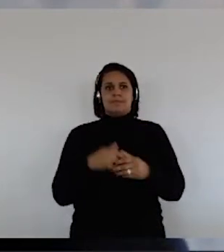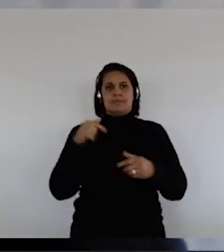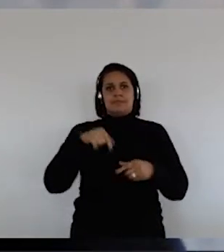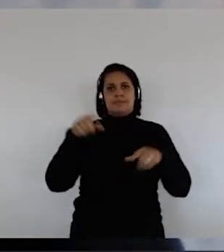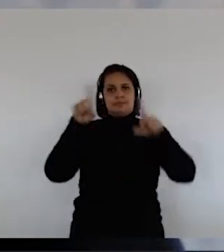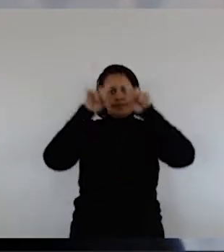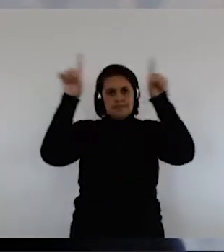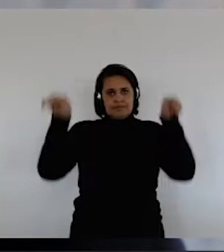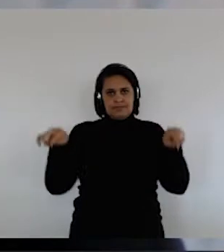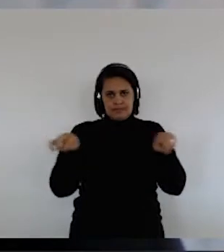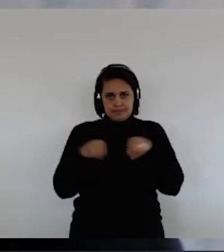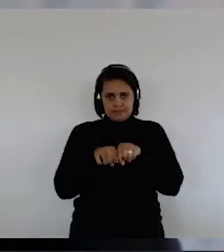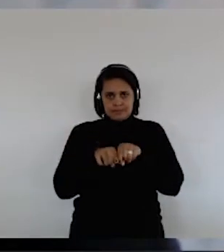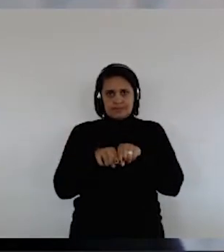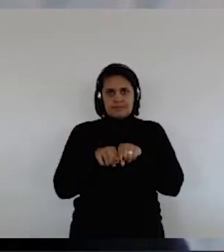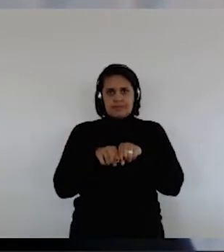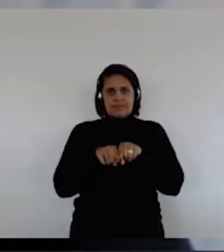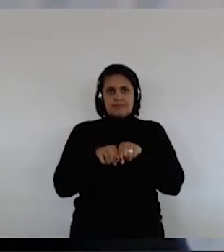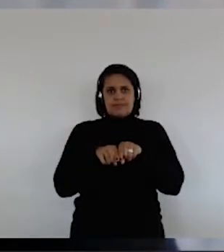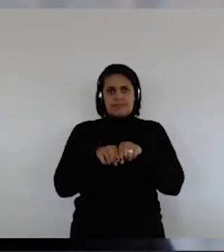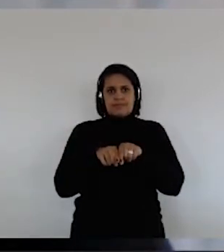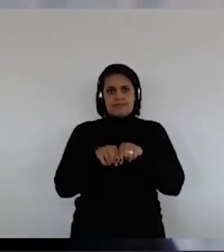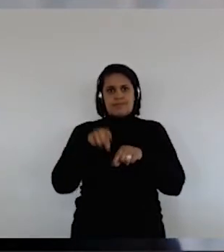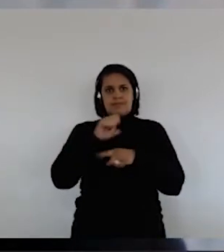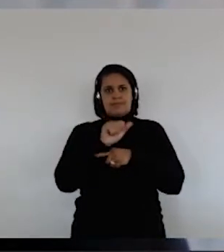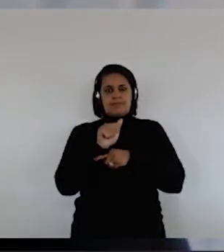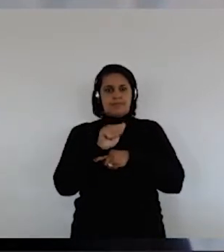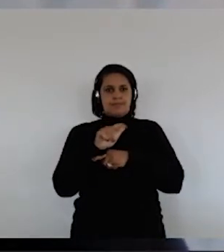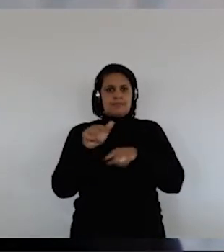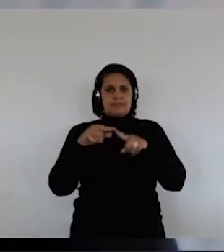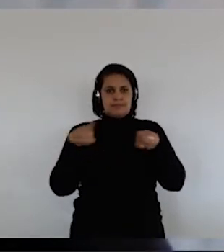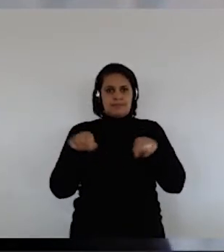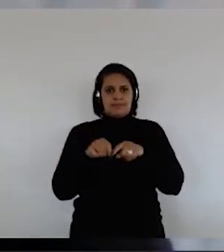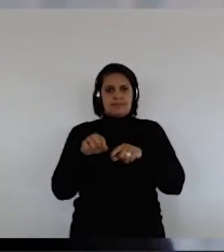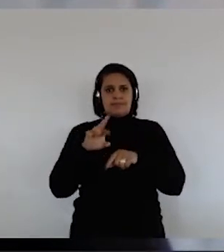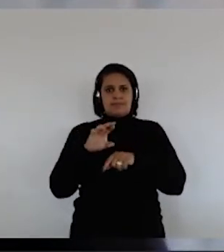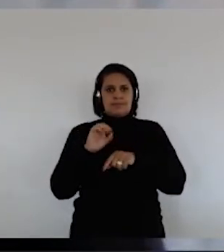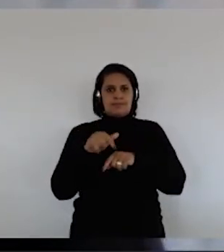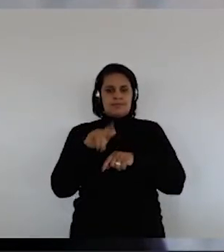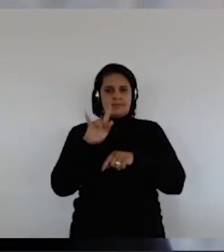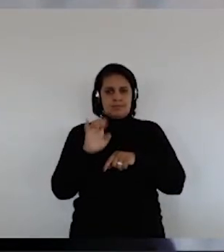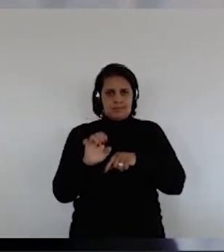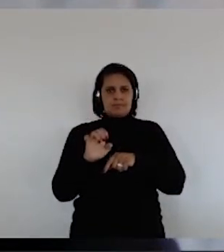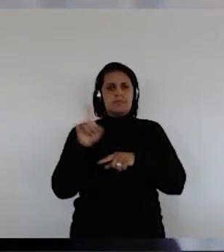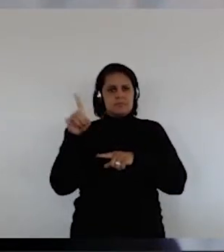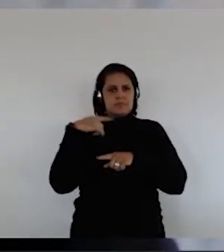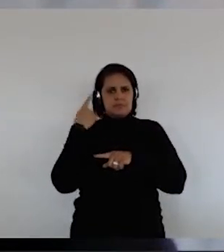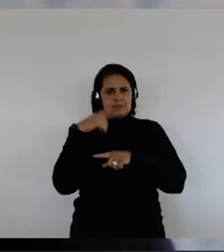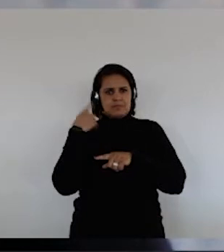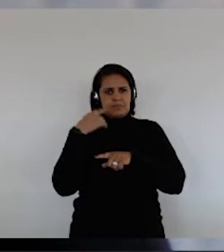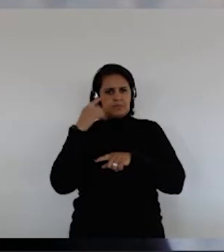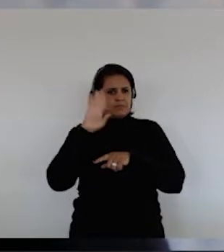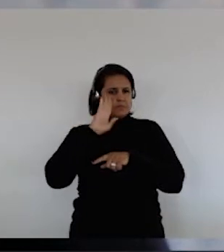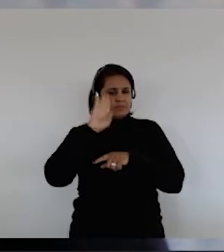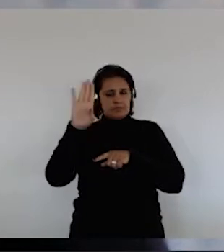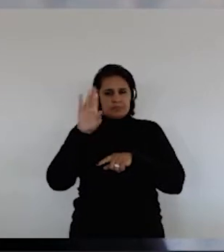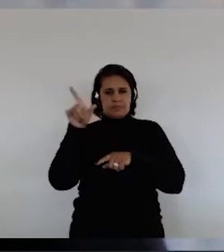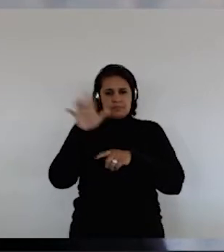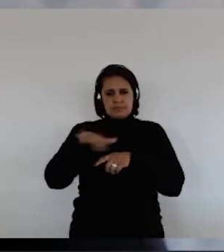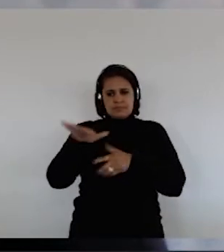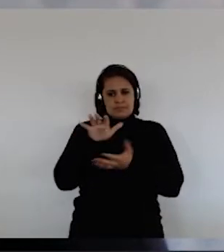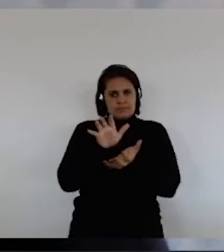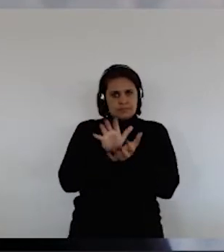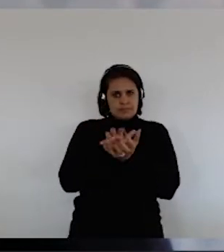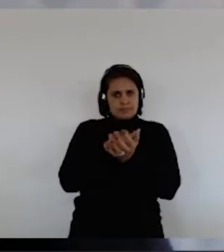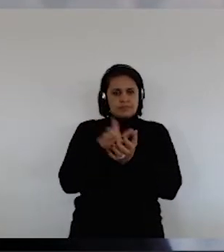painel realizado na Sala Roque de Brito Alves, um grande advogado pernambucano que faleceu recentemente, que a OAB, de